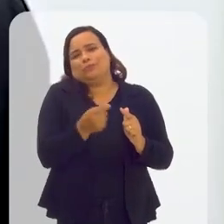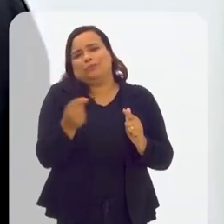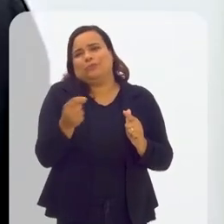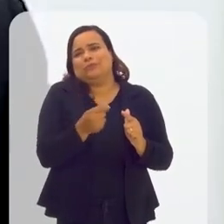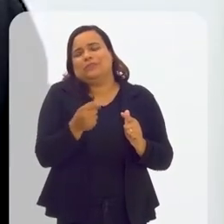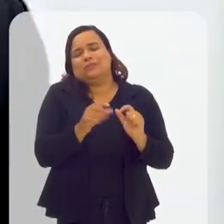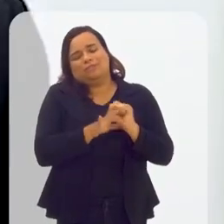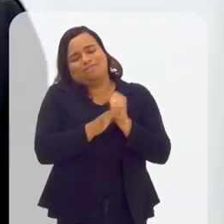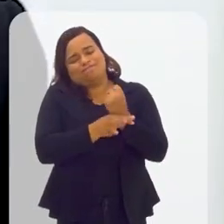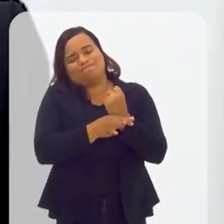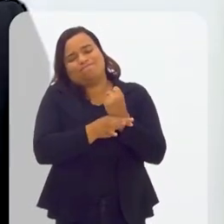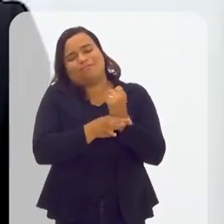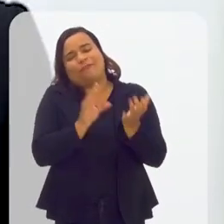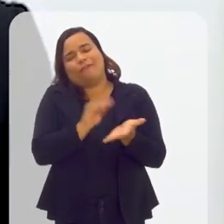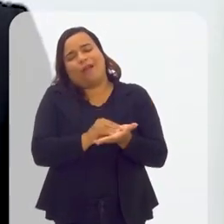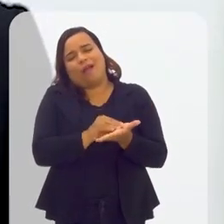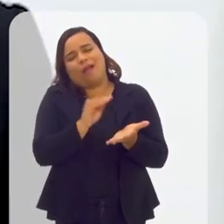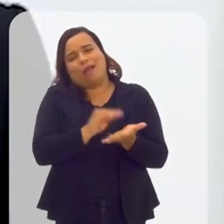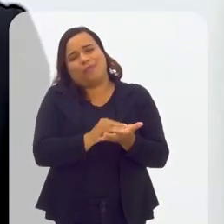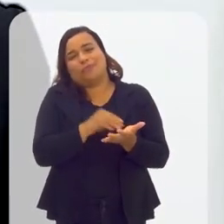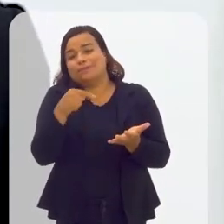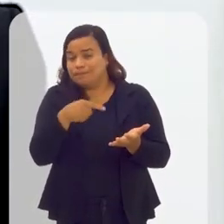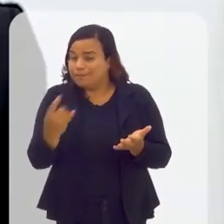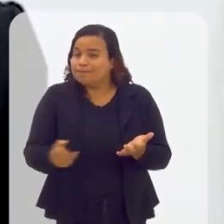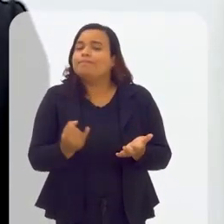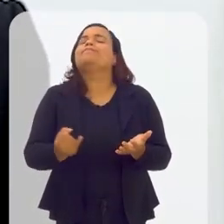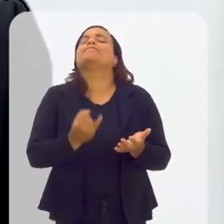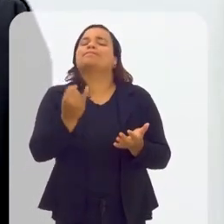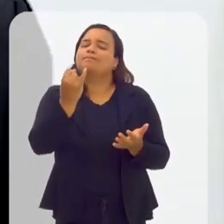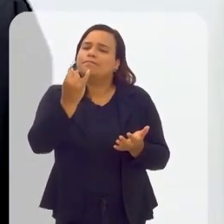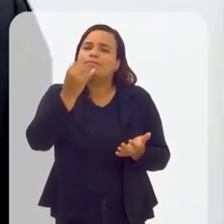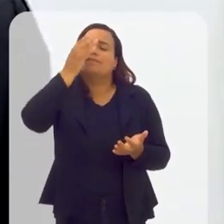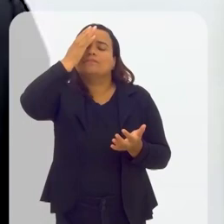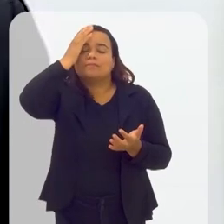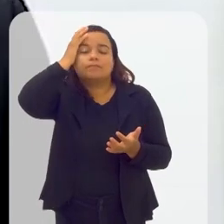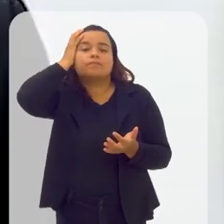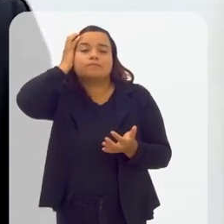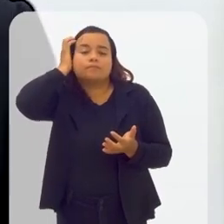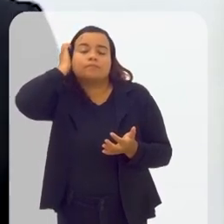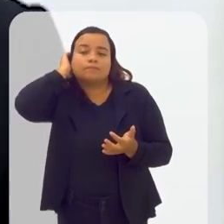de segurança, que nos parece muito importante,